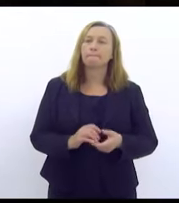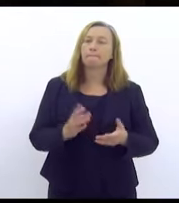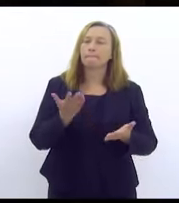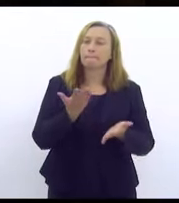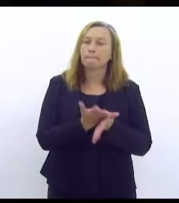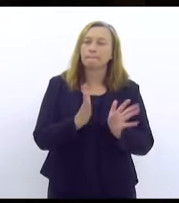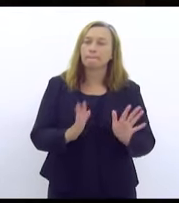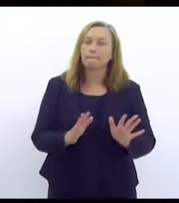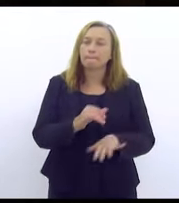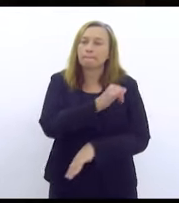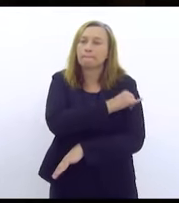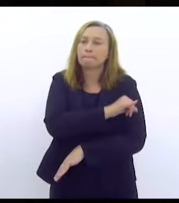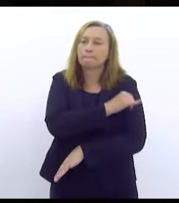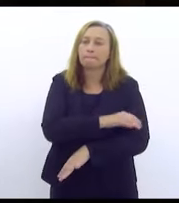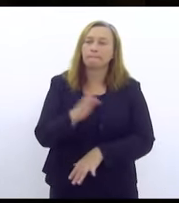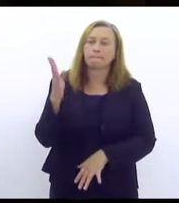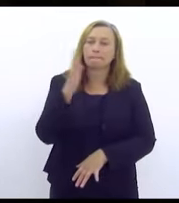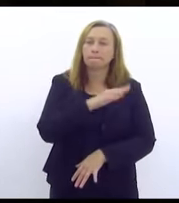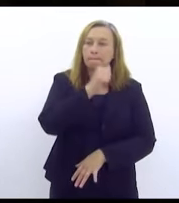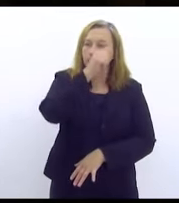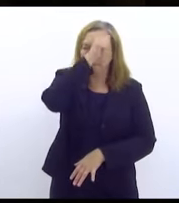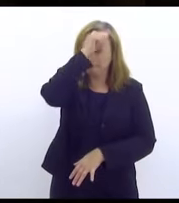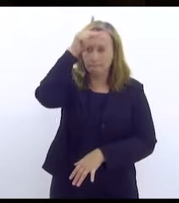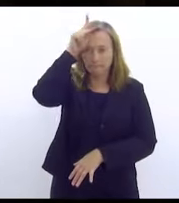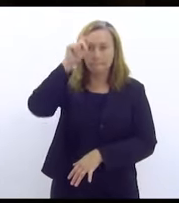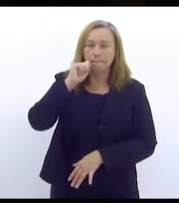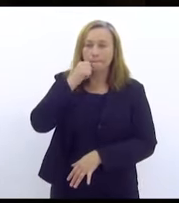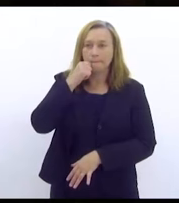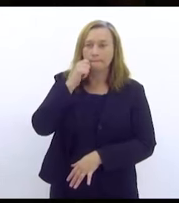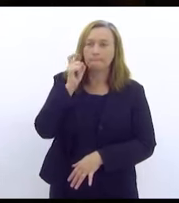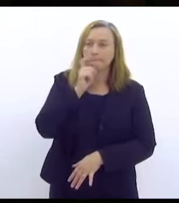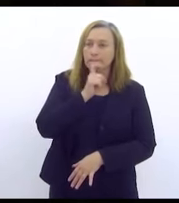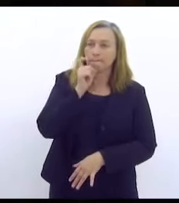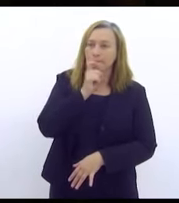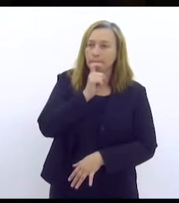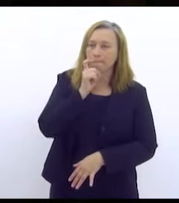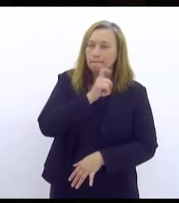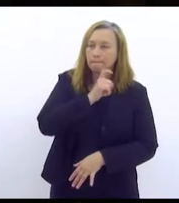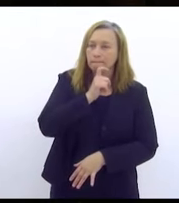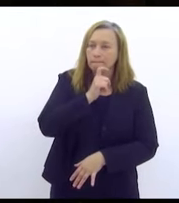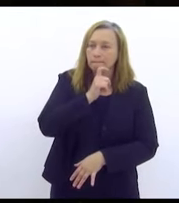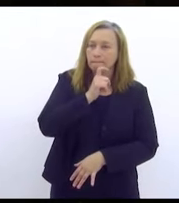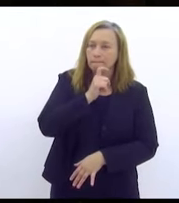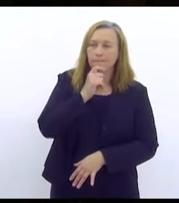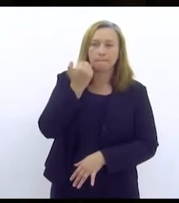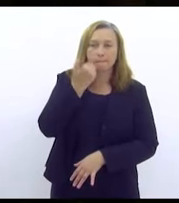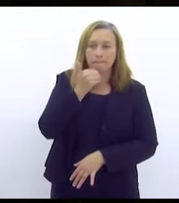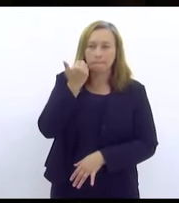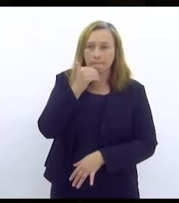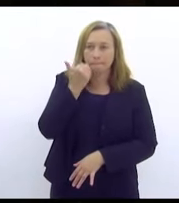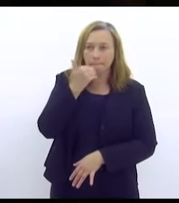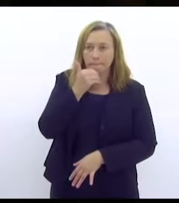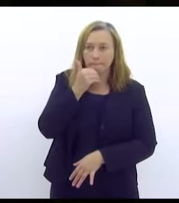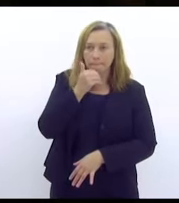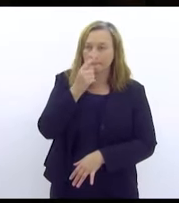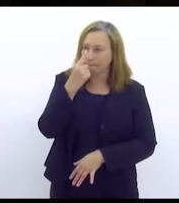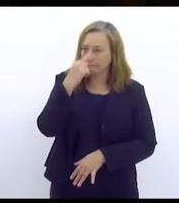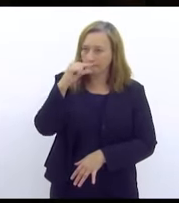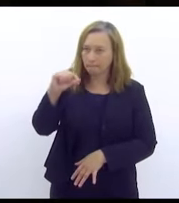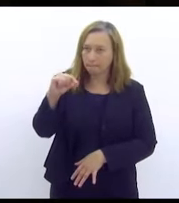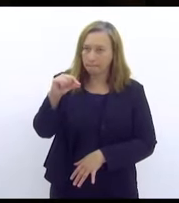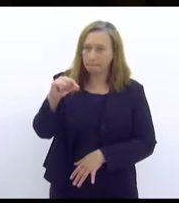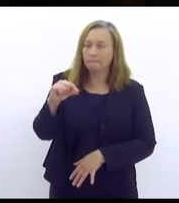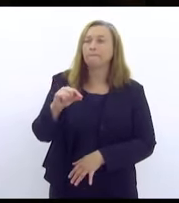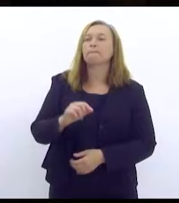Janeiro desse mal chamado Eduardo, mentiroso, fanfarrão, Pinóquio,